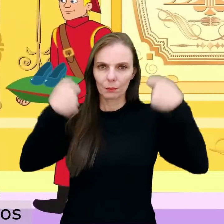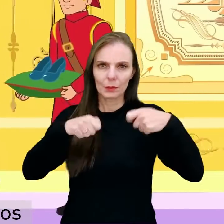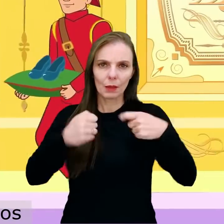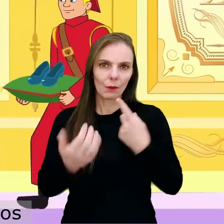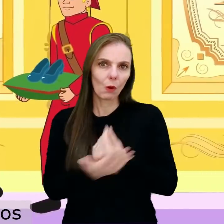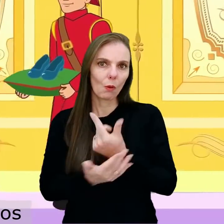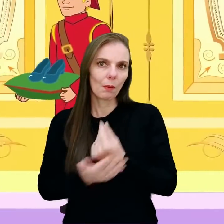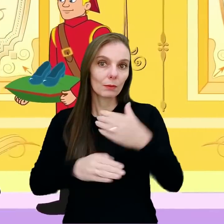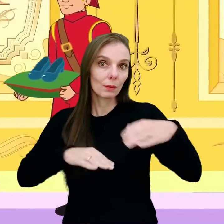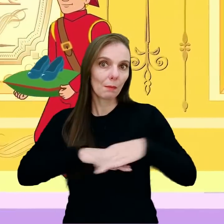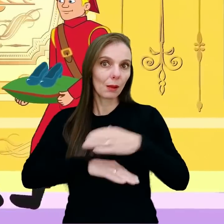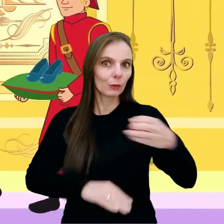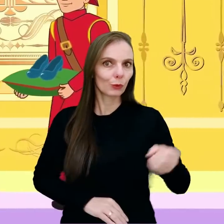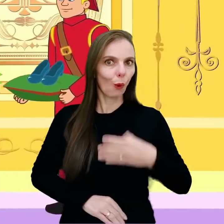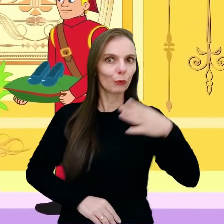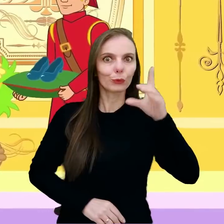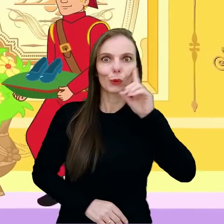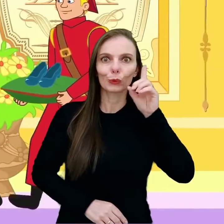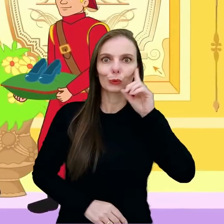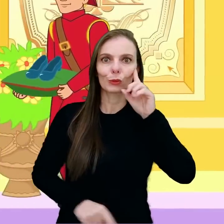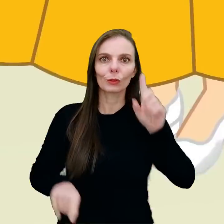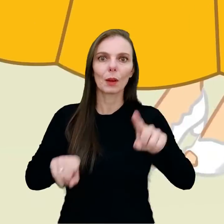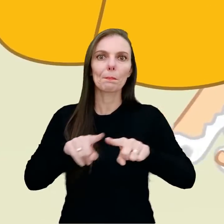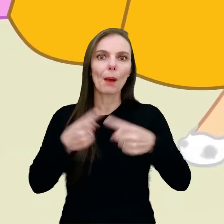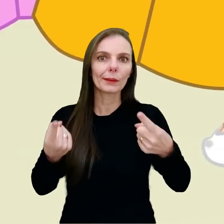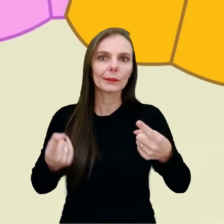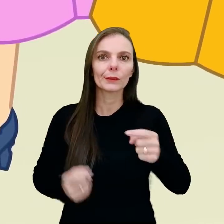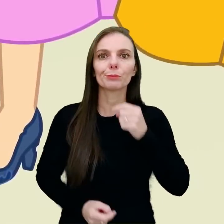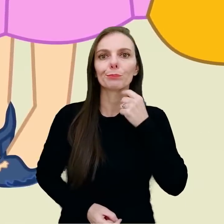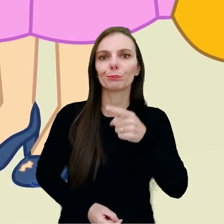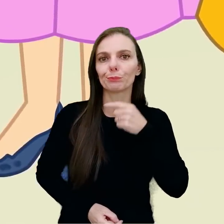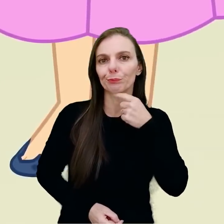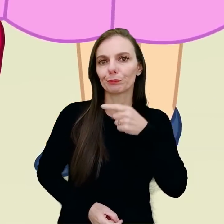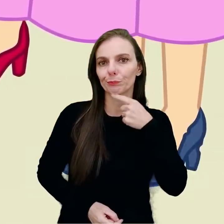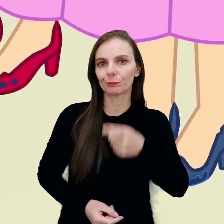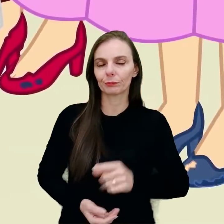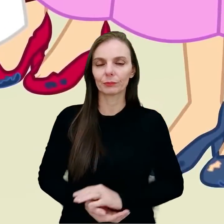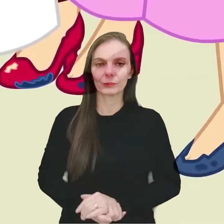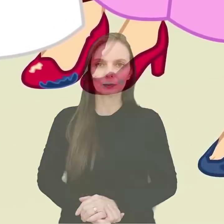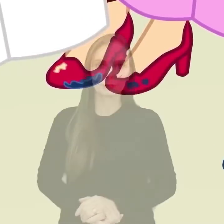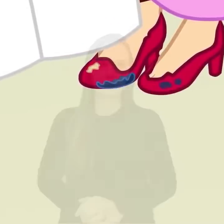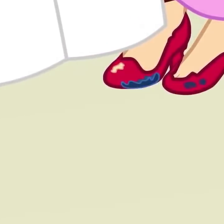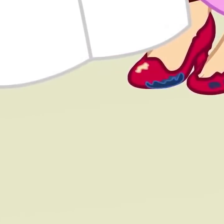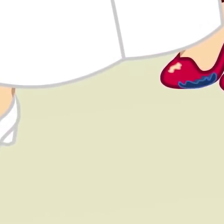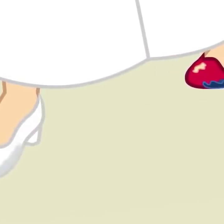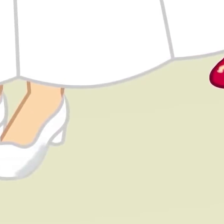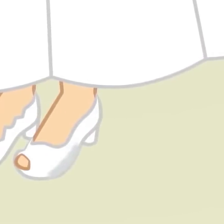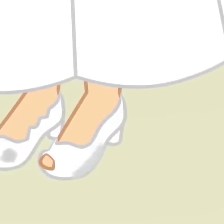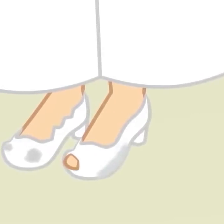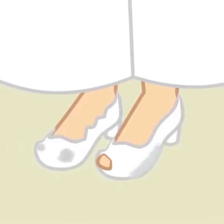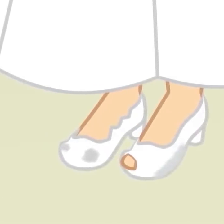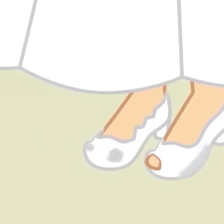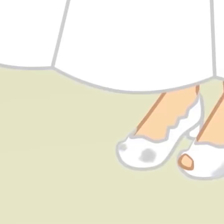comprar sapatos novos para elas todos os dias. Mas isso de nada adiantava.